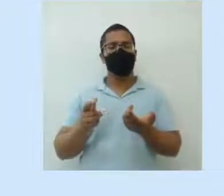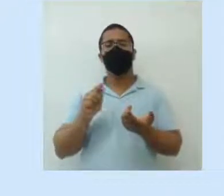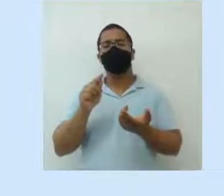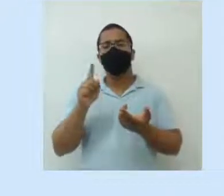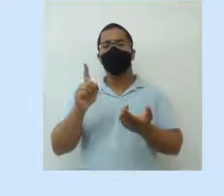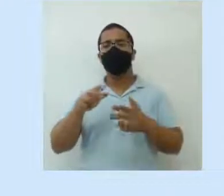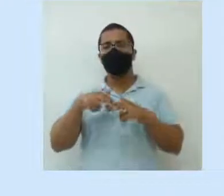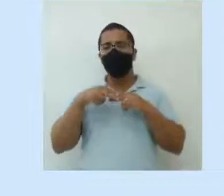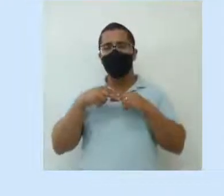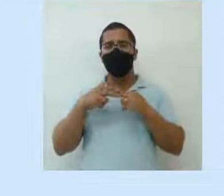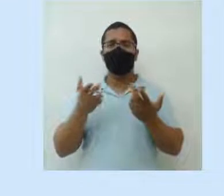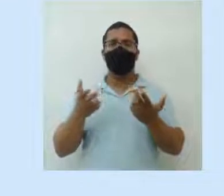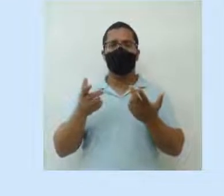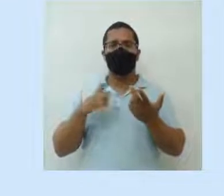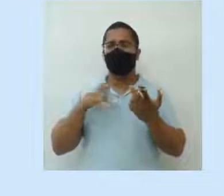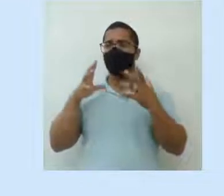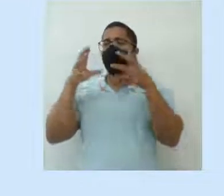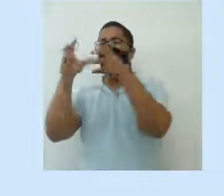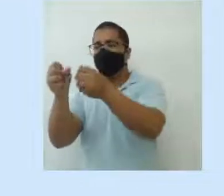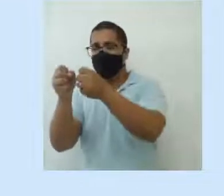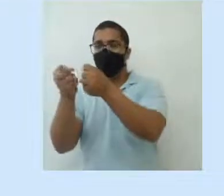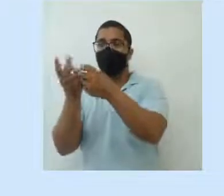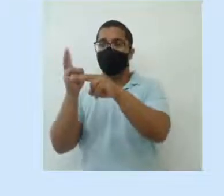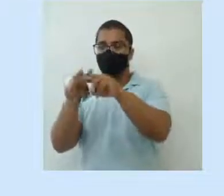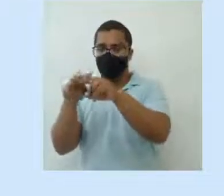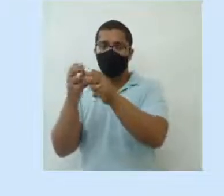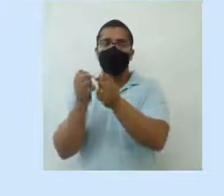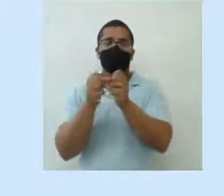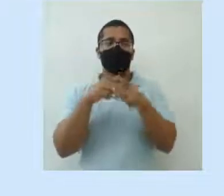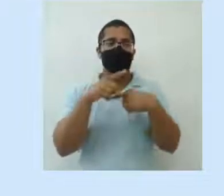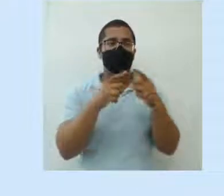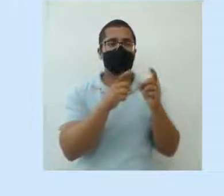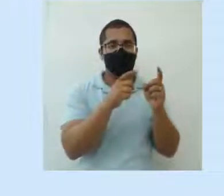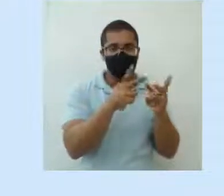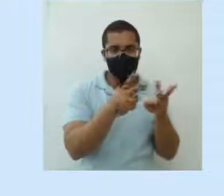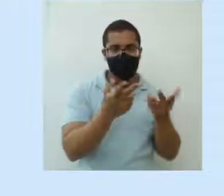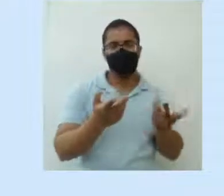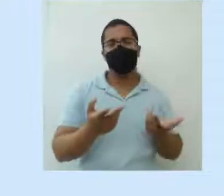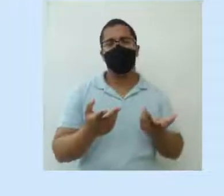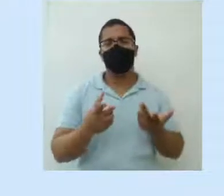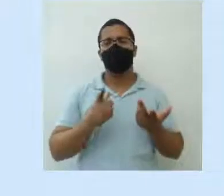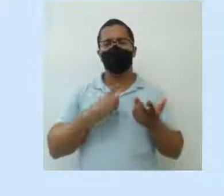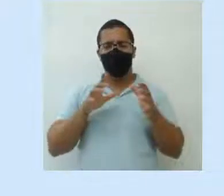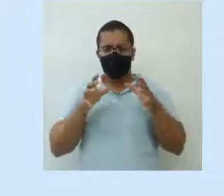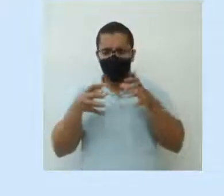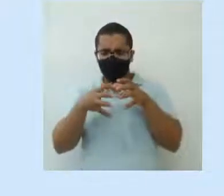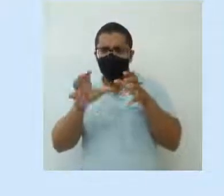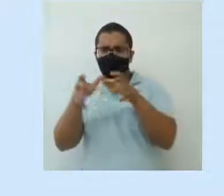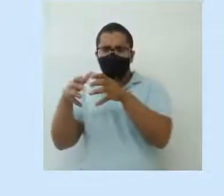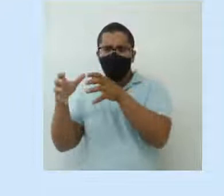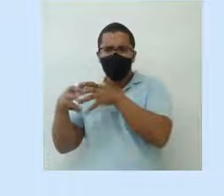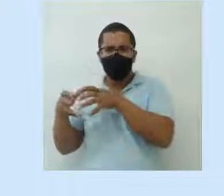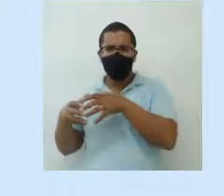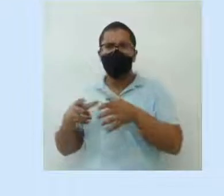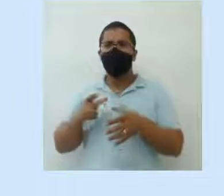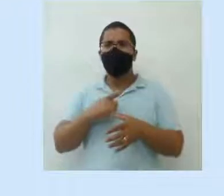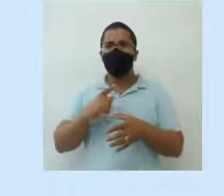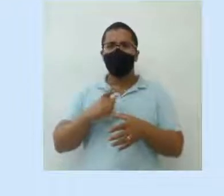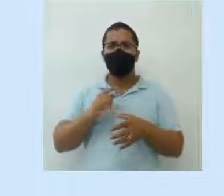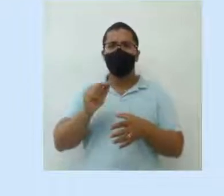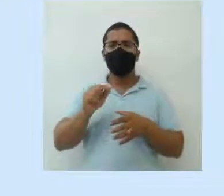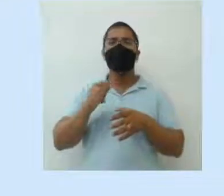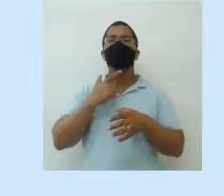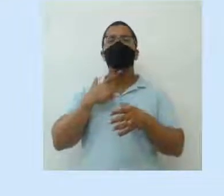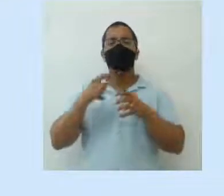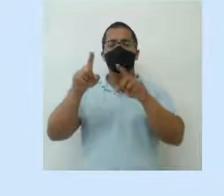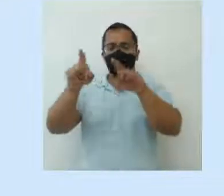quê? A formação de colônias, de exploração, organizada pelo plantation, né?